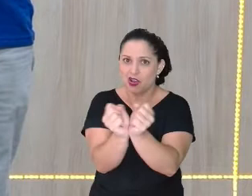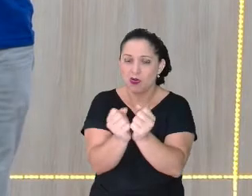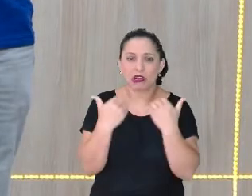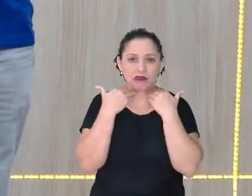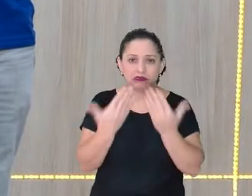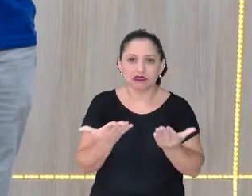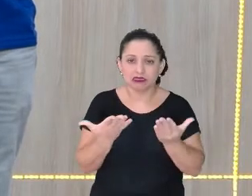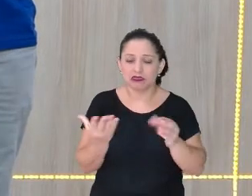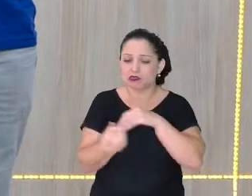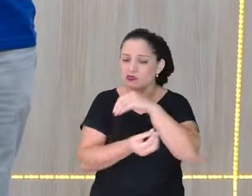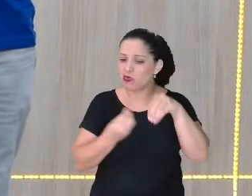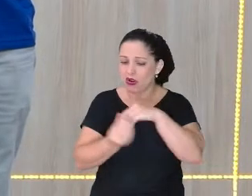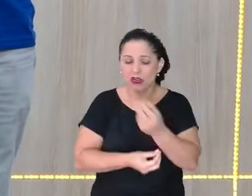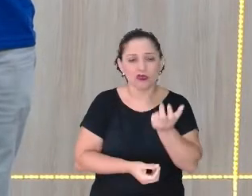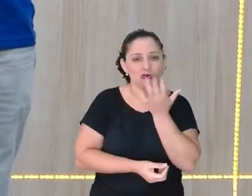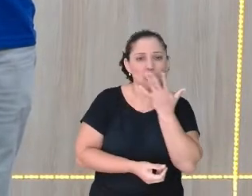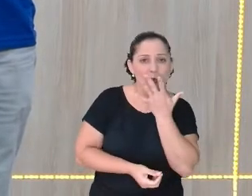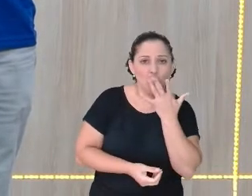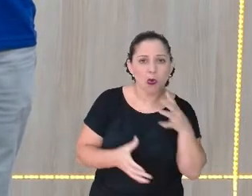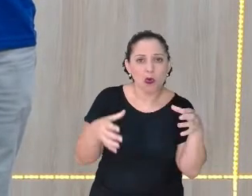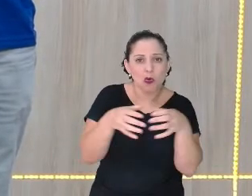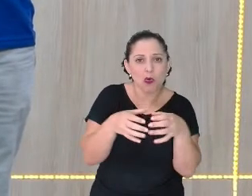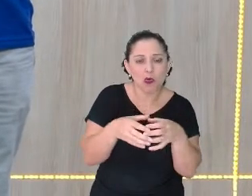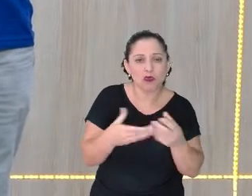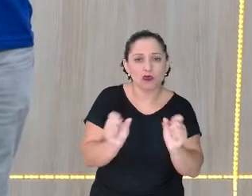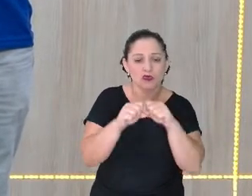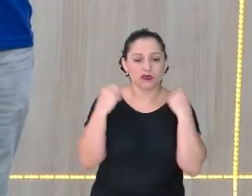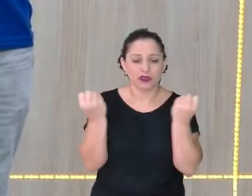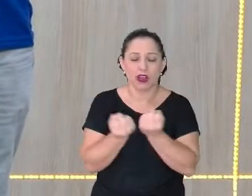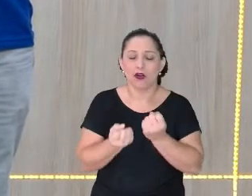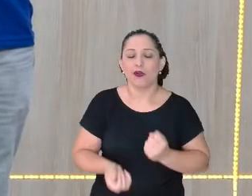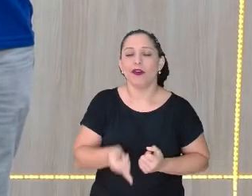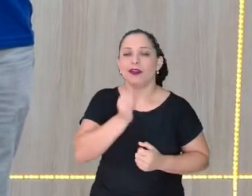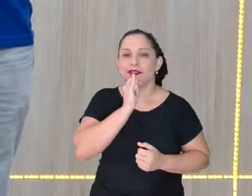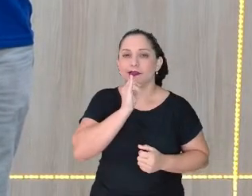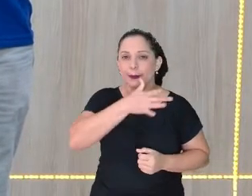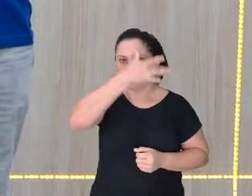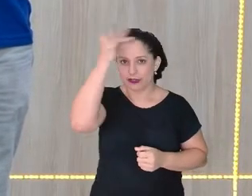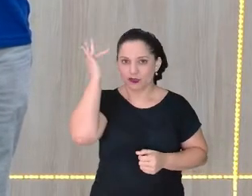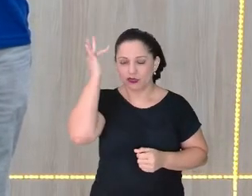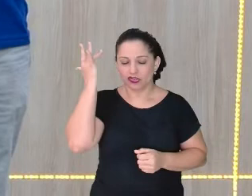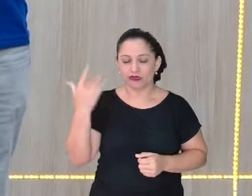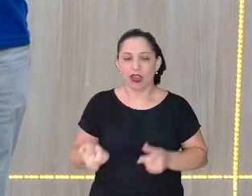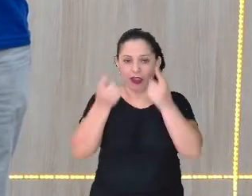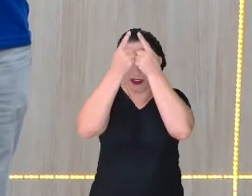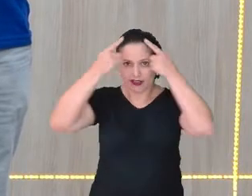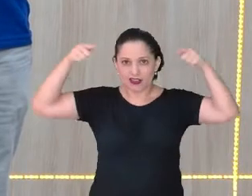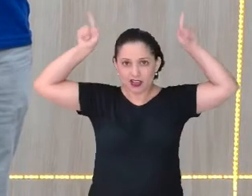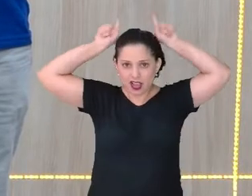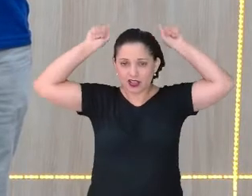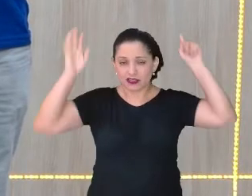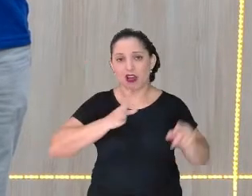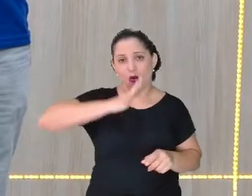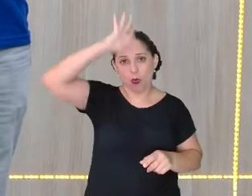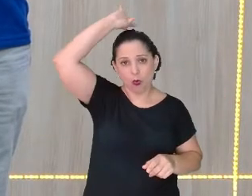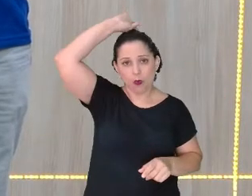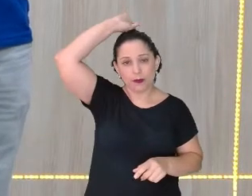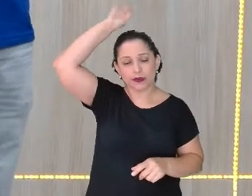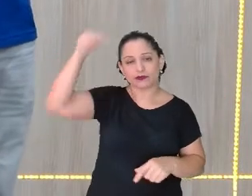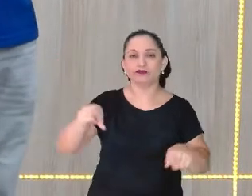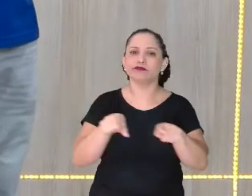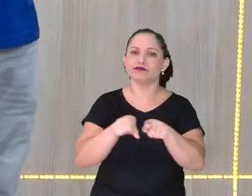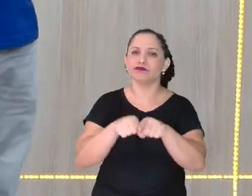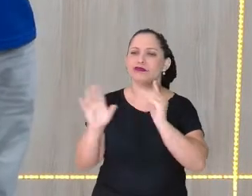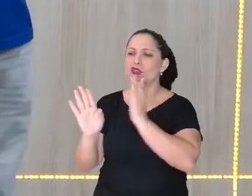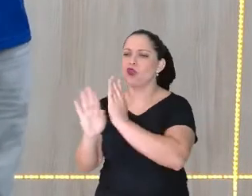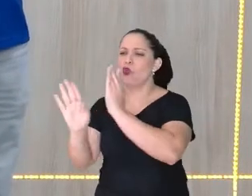distinção de cor nem de classe. Por exemplo, na Grécia Antiga ou na Roma, você